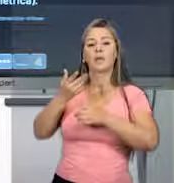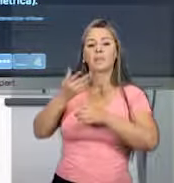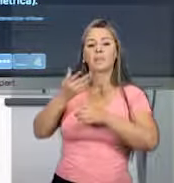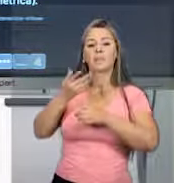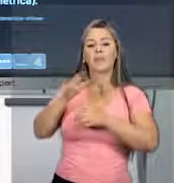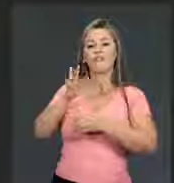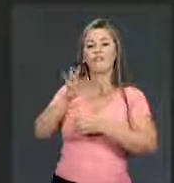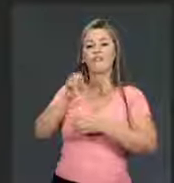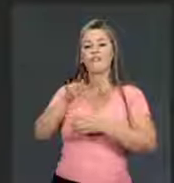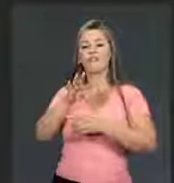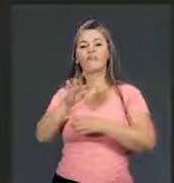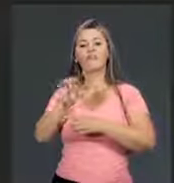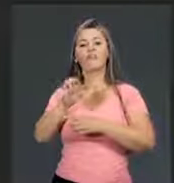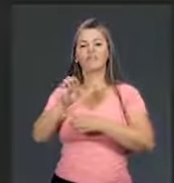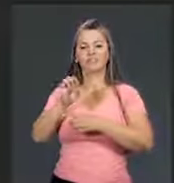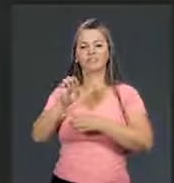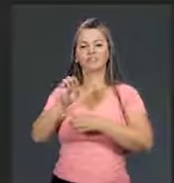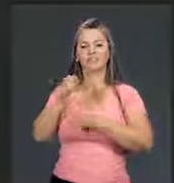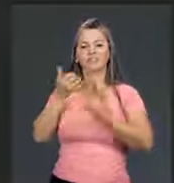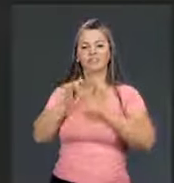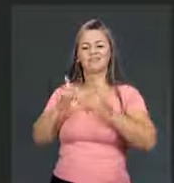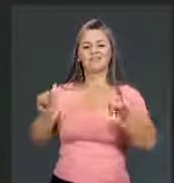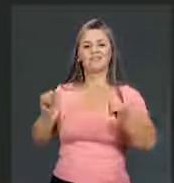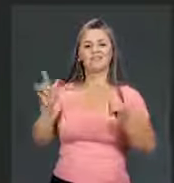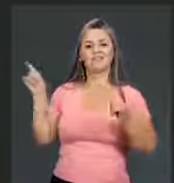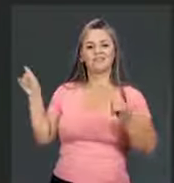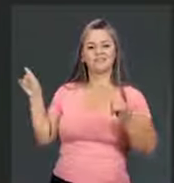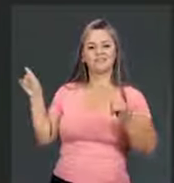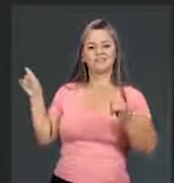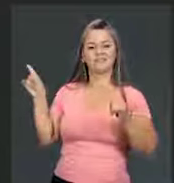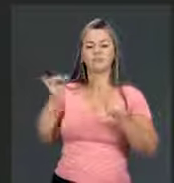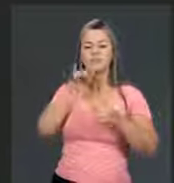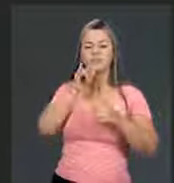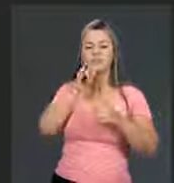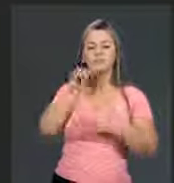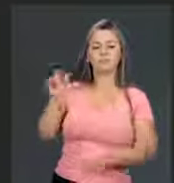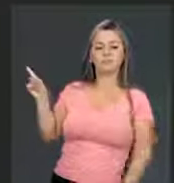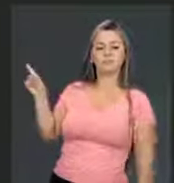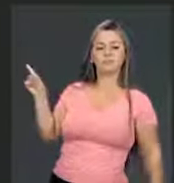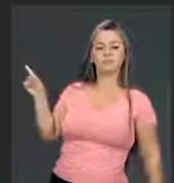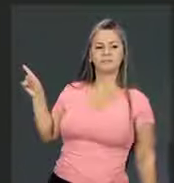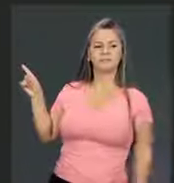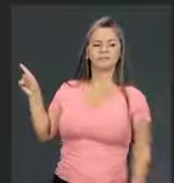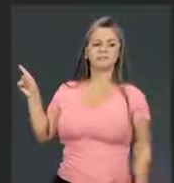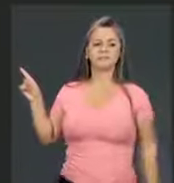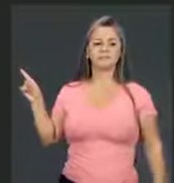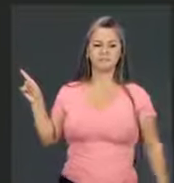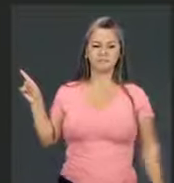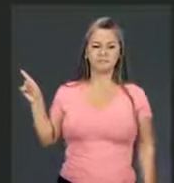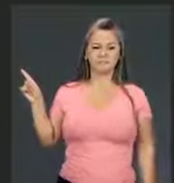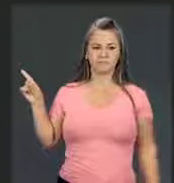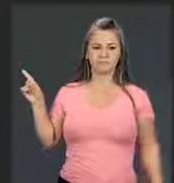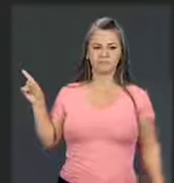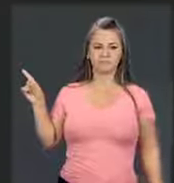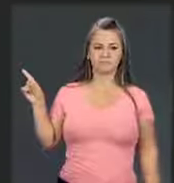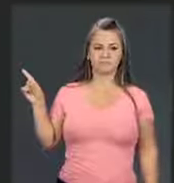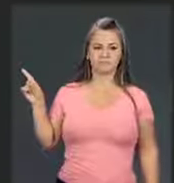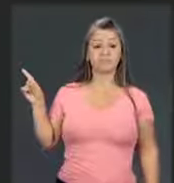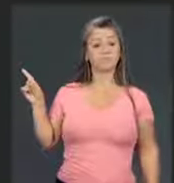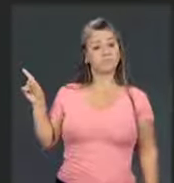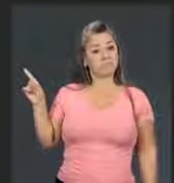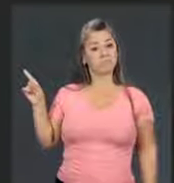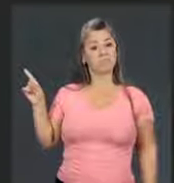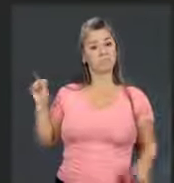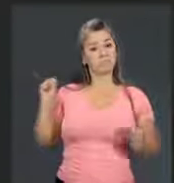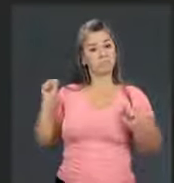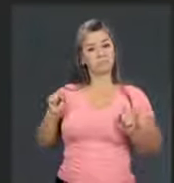fontes geradoras de energia, que podem ser pilhas, baterias, pode ser a tomada da